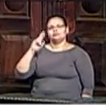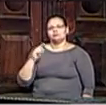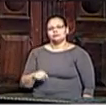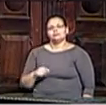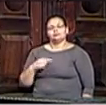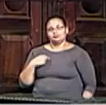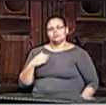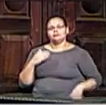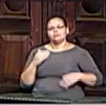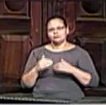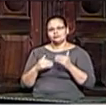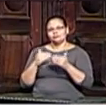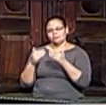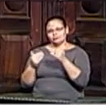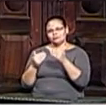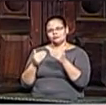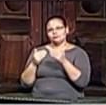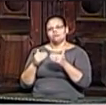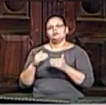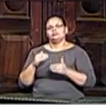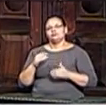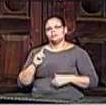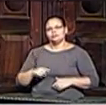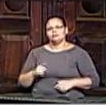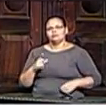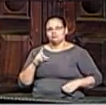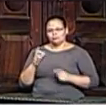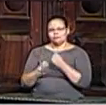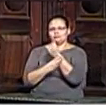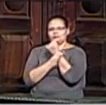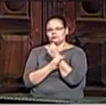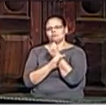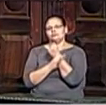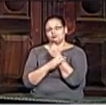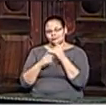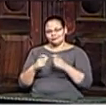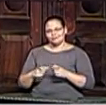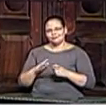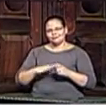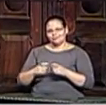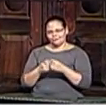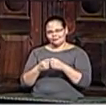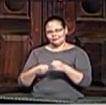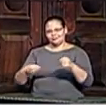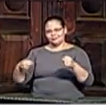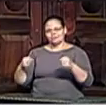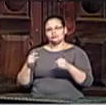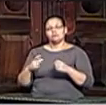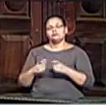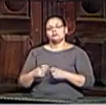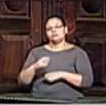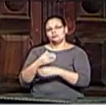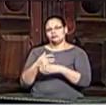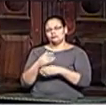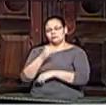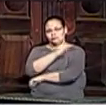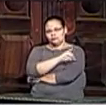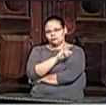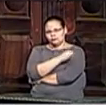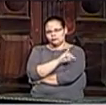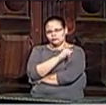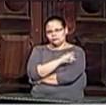de desenvolver um trabalho árduo, que é a segurança de uma região que mais cresce na cidade do Rio de Janeiro. E quero aqui